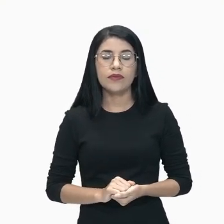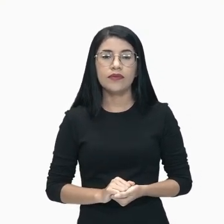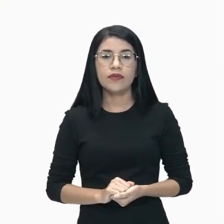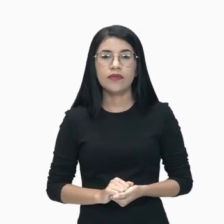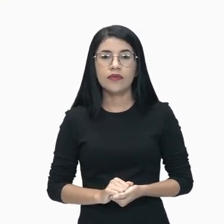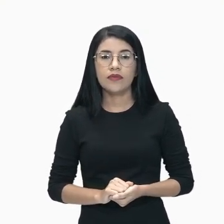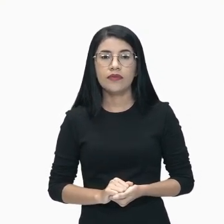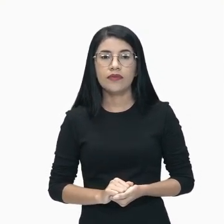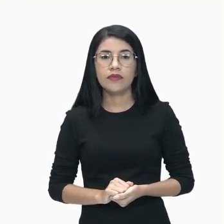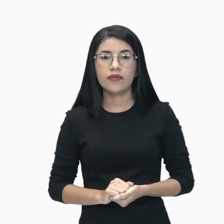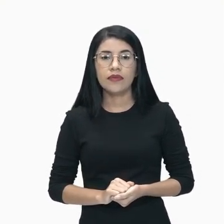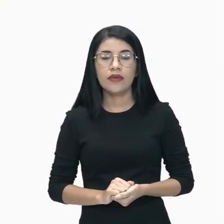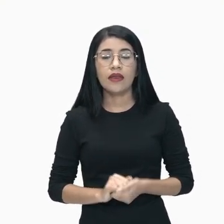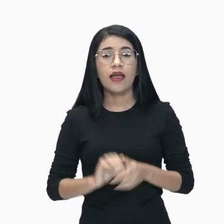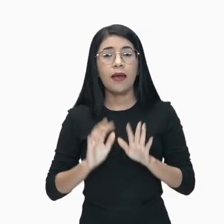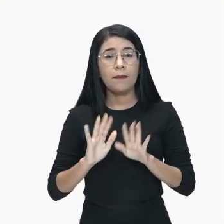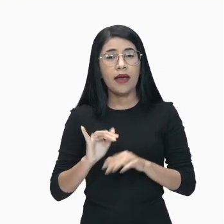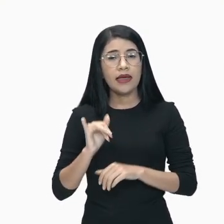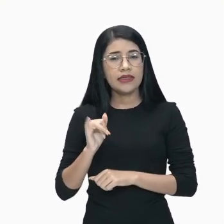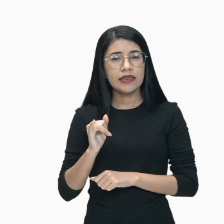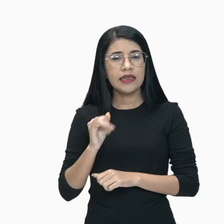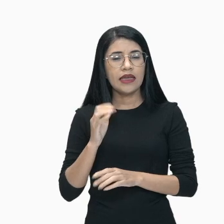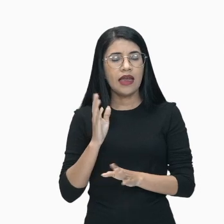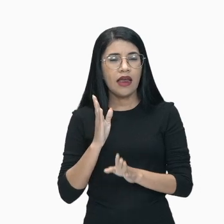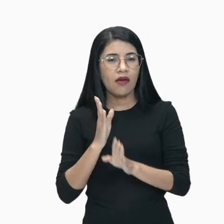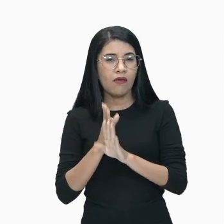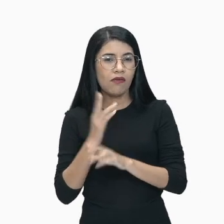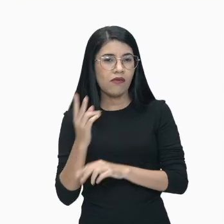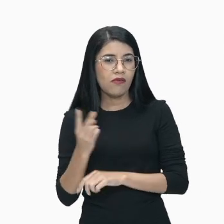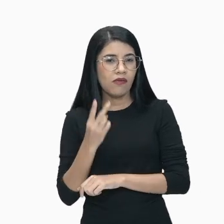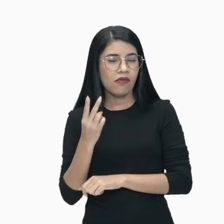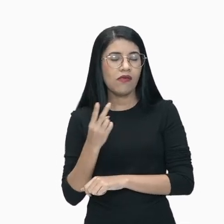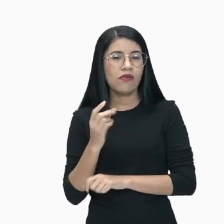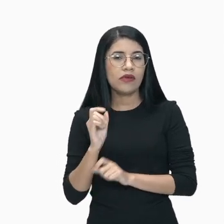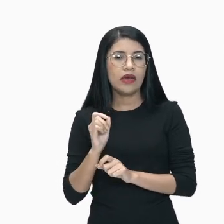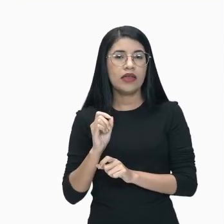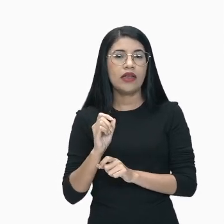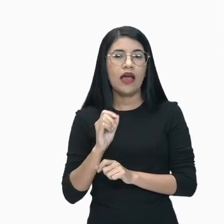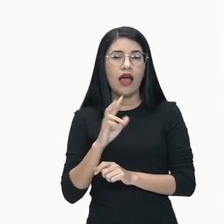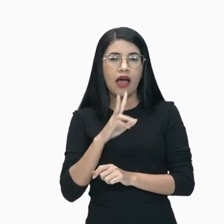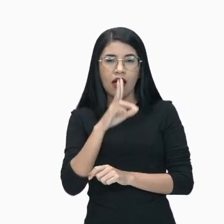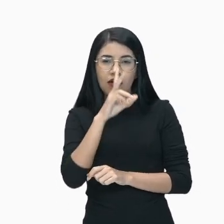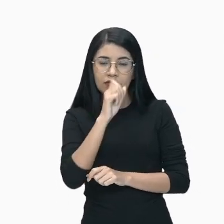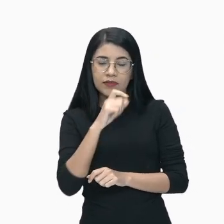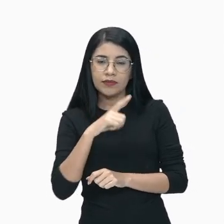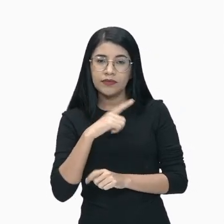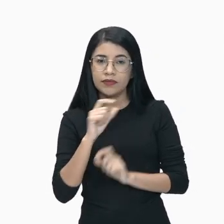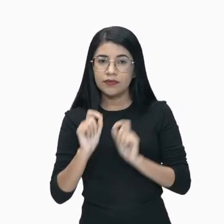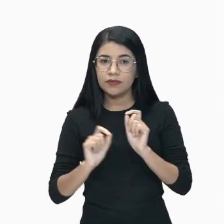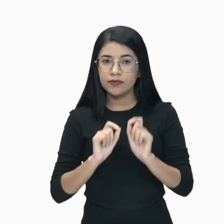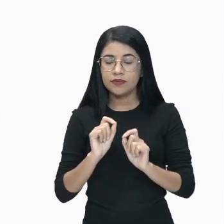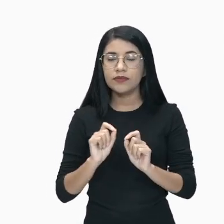pessoal, para determinar se essas forças, né,